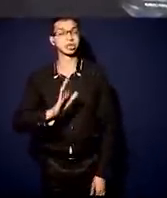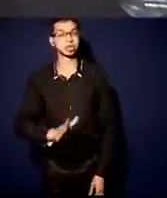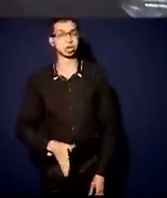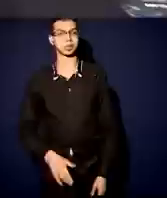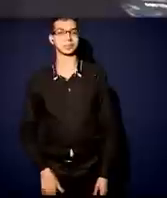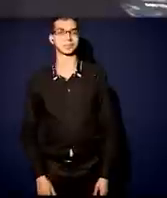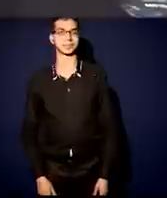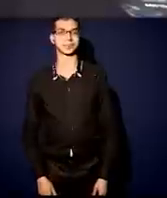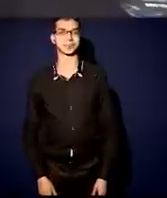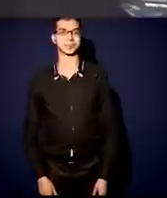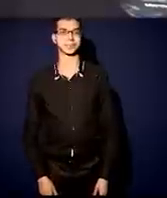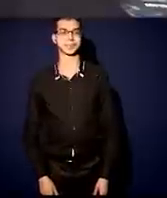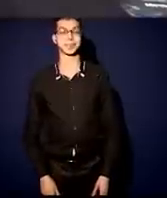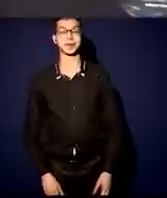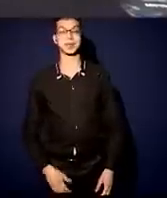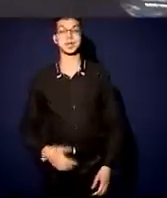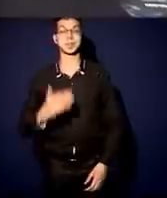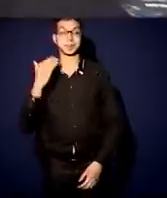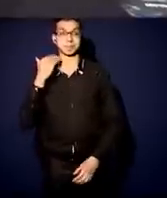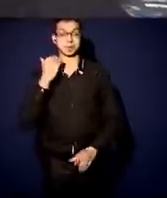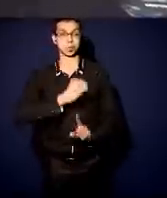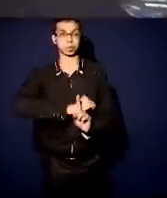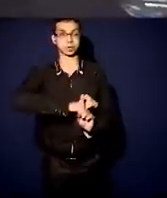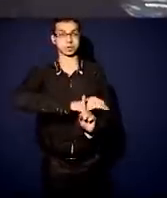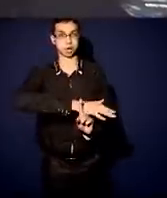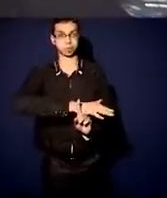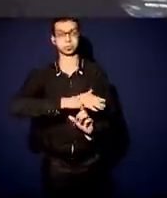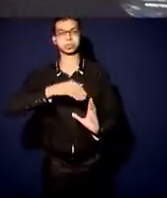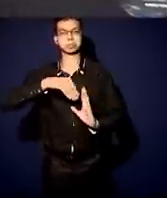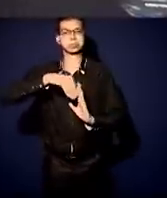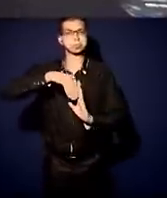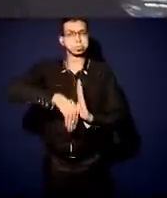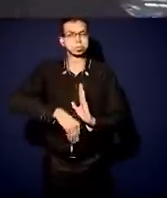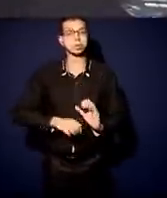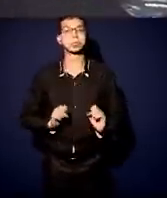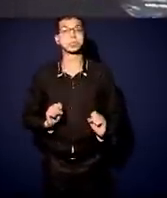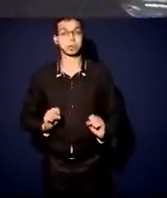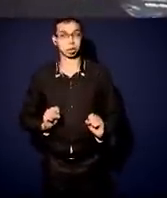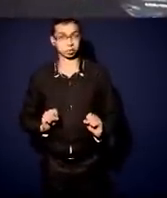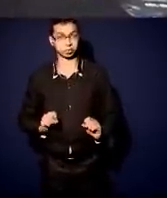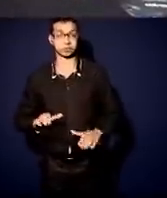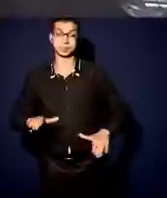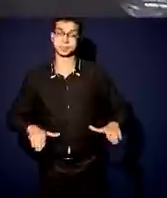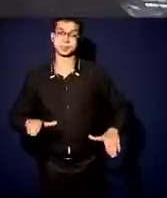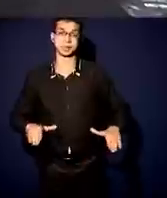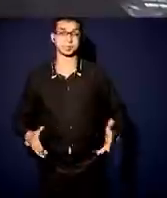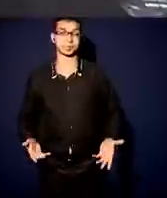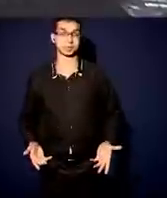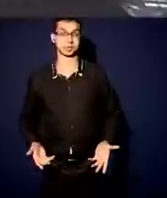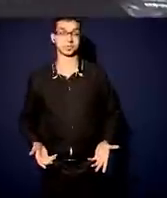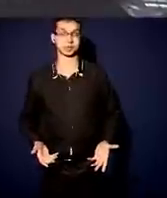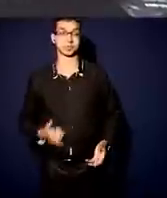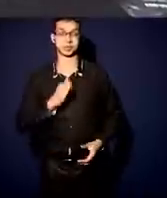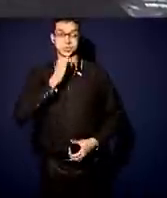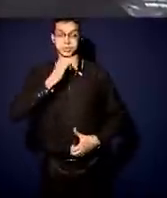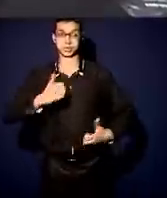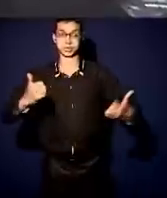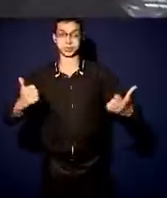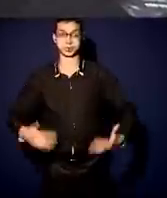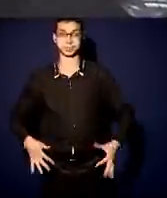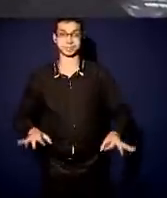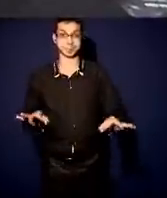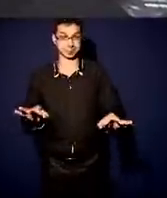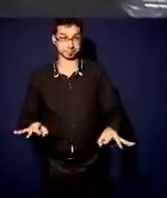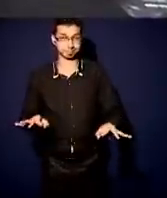retroceder na autonomia do Banco Central de maneira declarada poderia impossível é possível não é